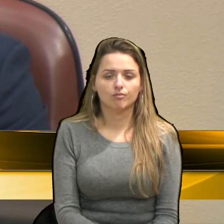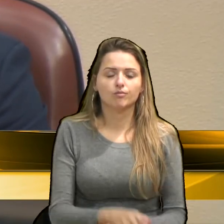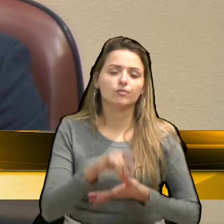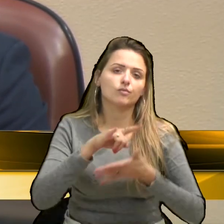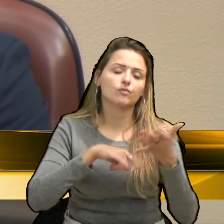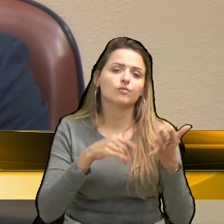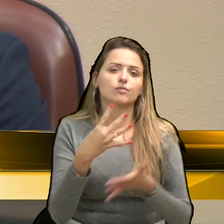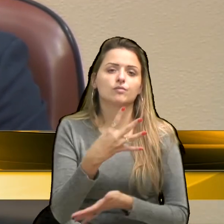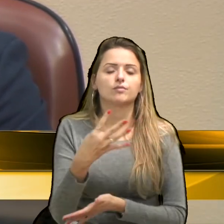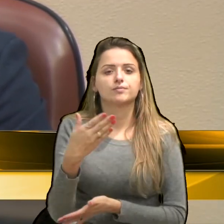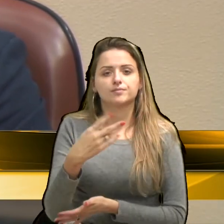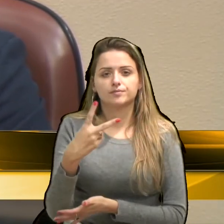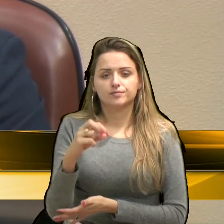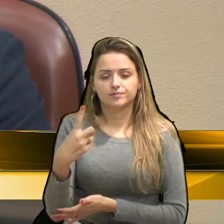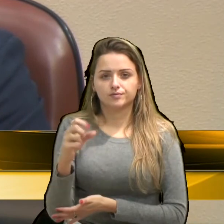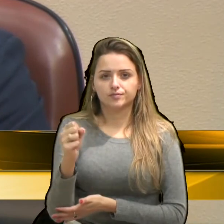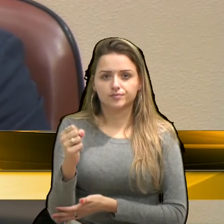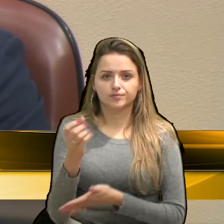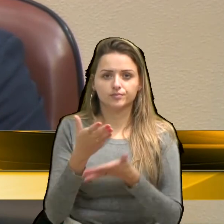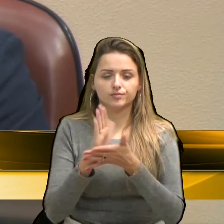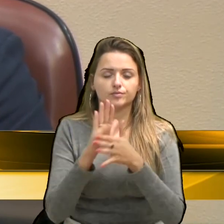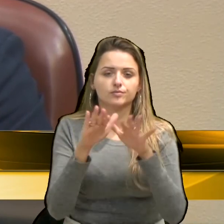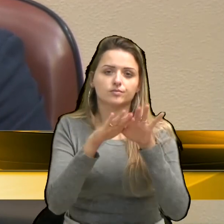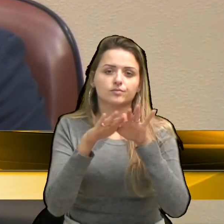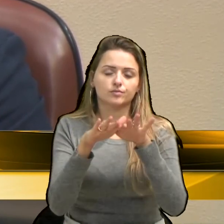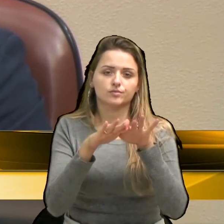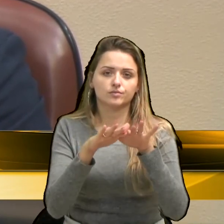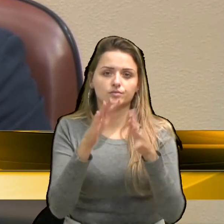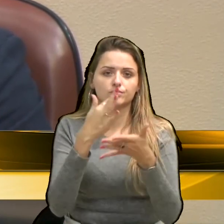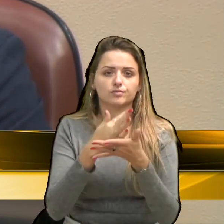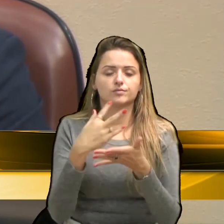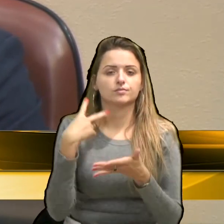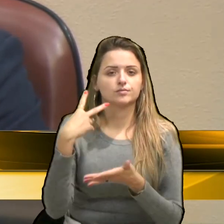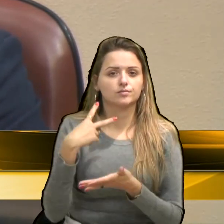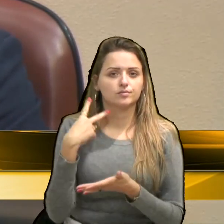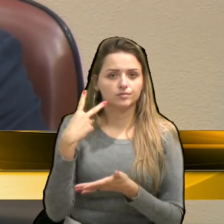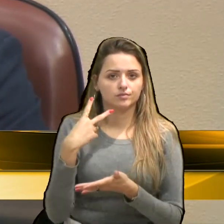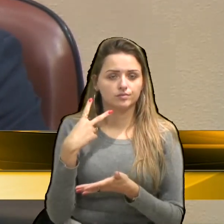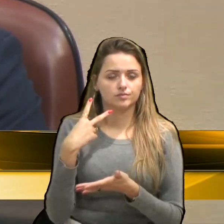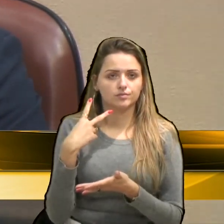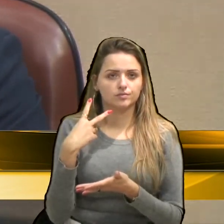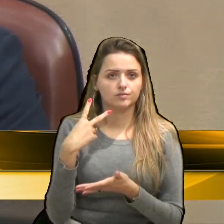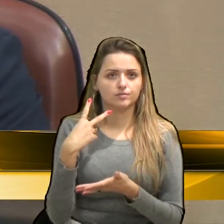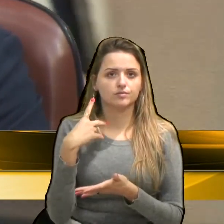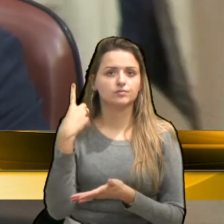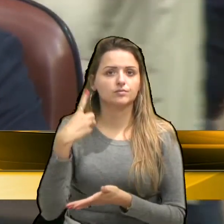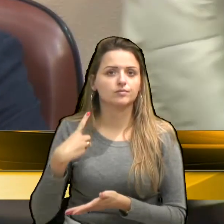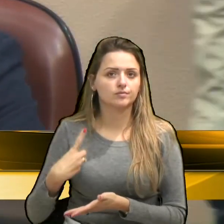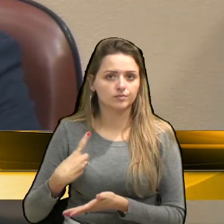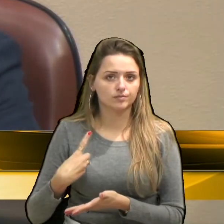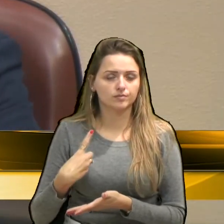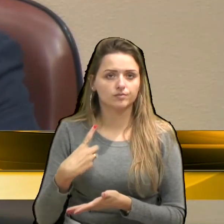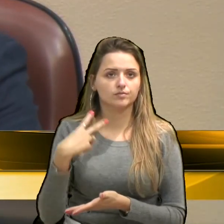Requerimento número 44/2018, aprovado por unanimidade com ausência dos vereadores Denise Pessoa e Eloy Frisso.